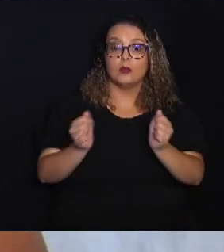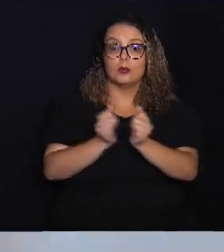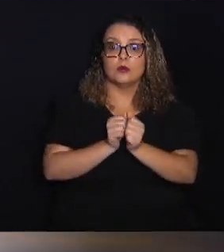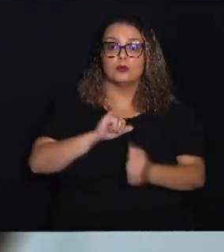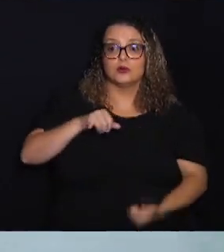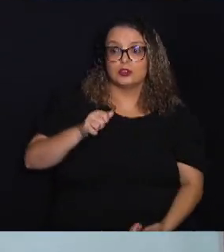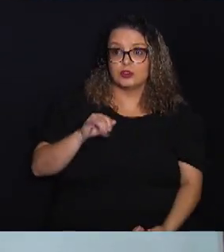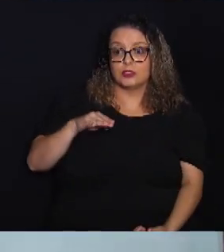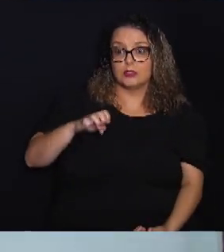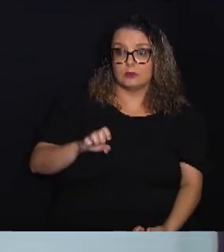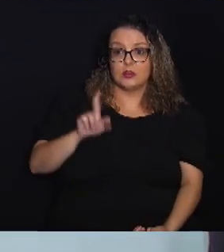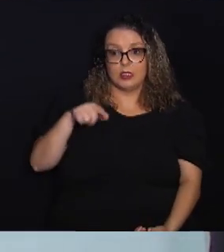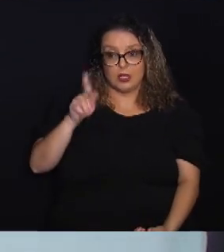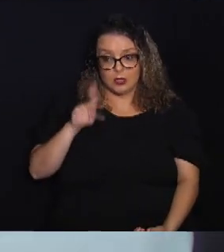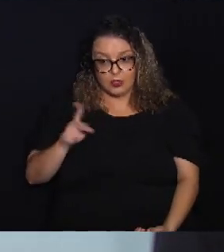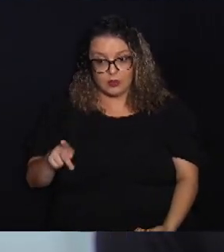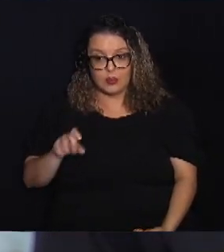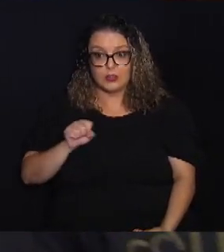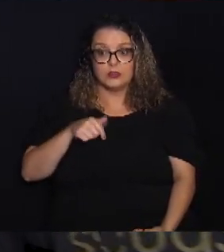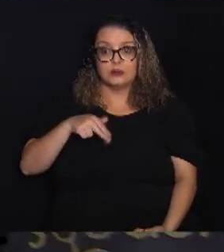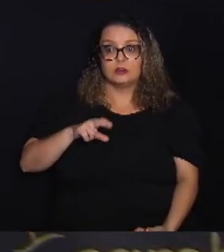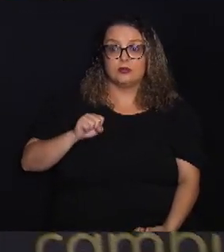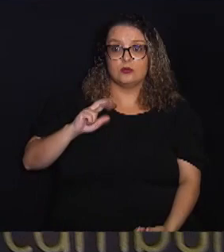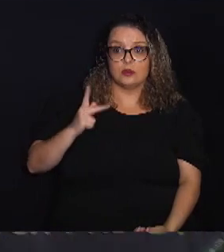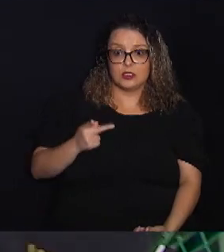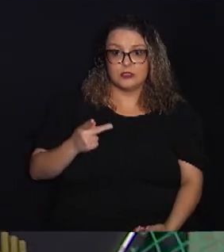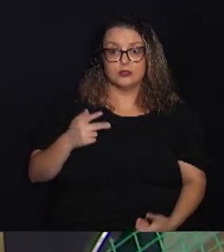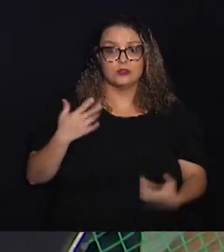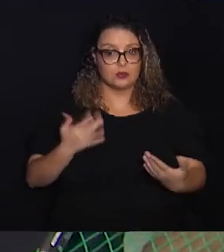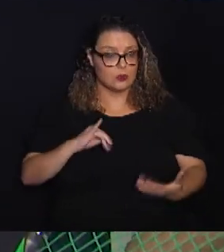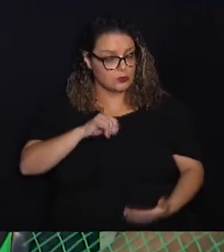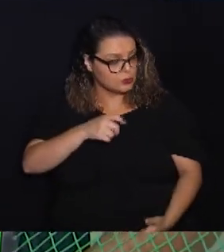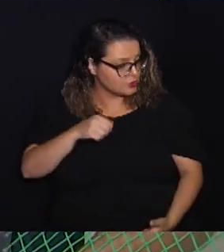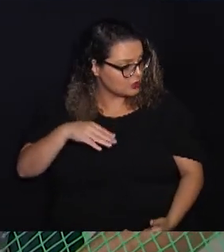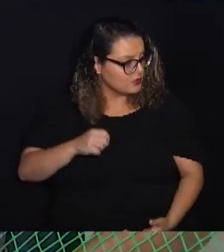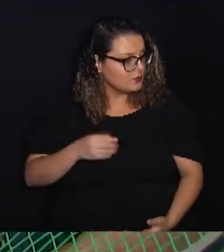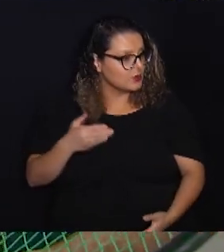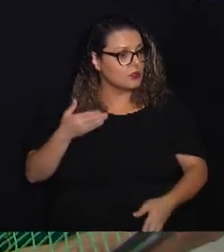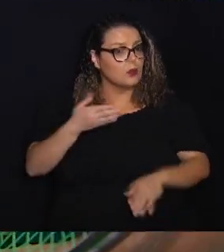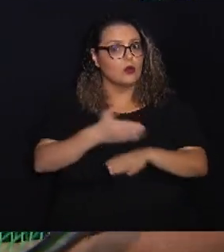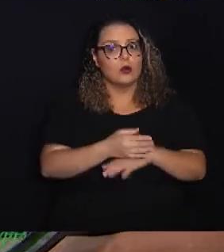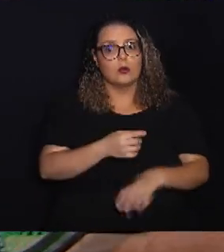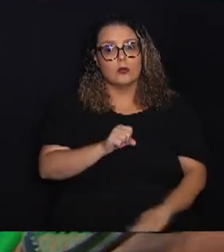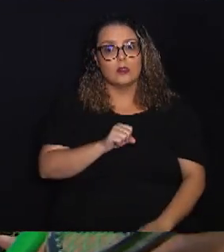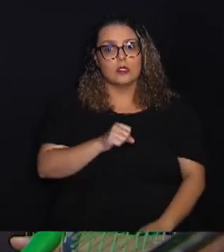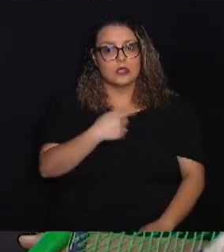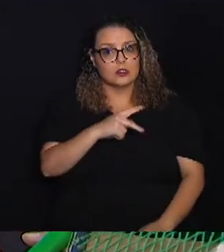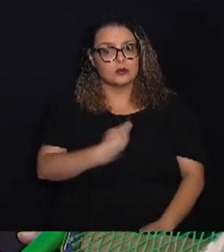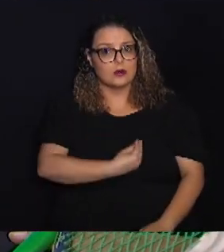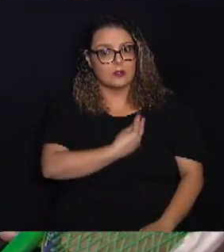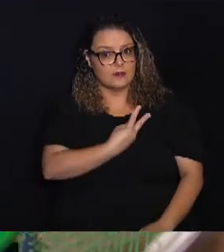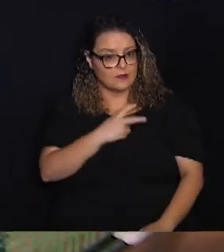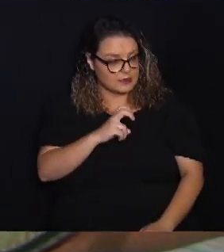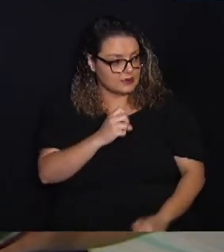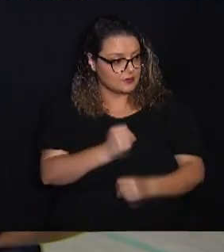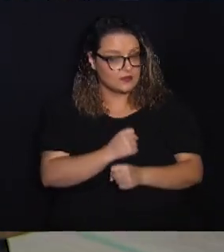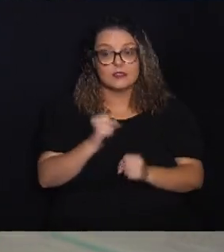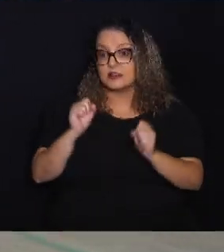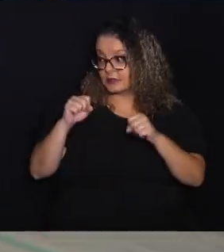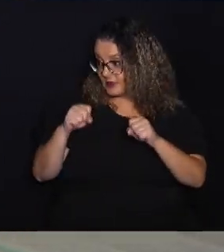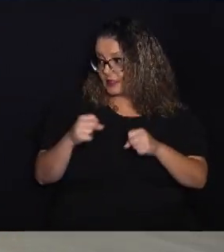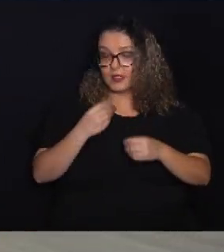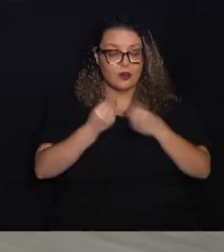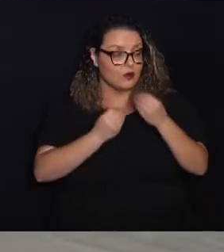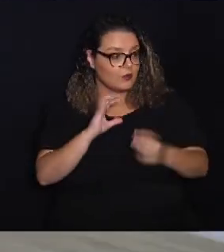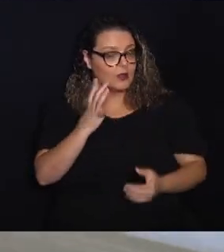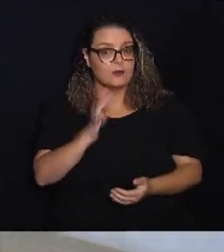importante para a gente. Galera, estou aqui com o Jaime, ele que também é professor de squash. O Jaime, o squash entrou na sua vida há 25 anos, é isso